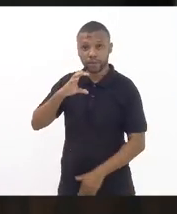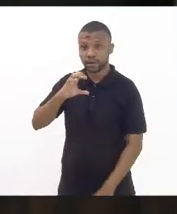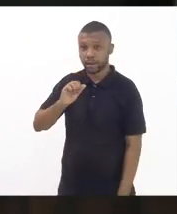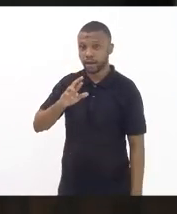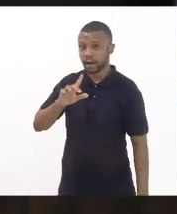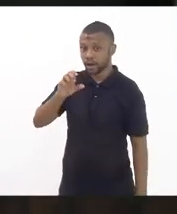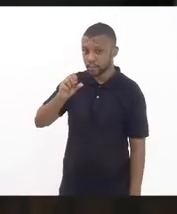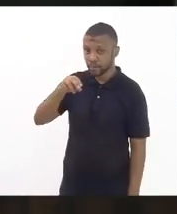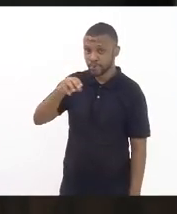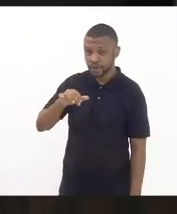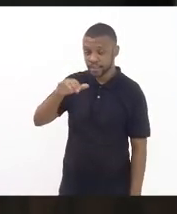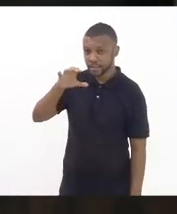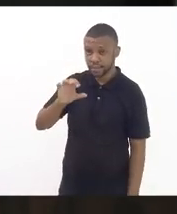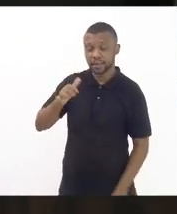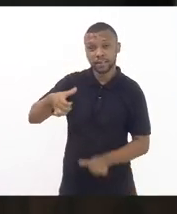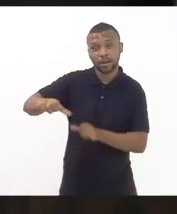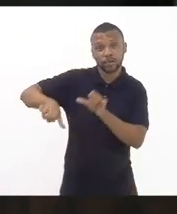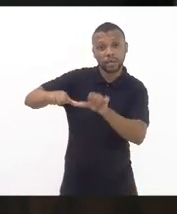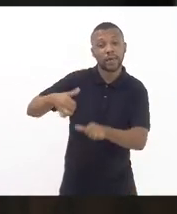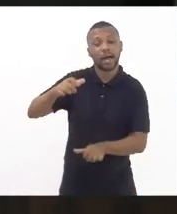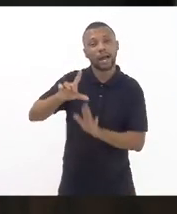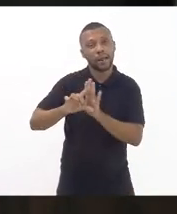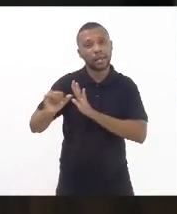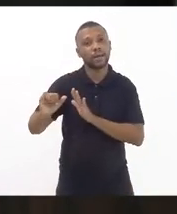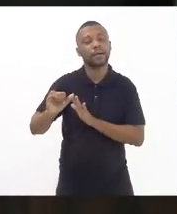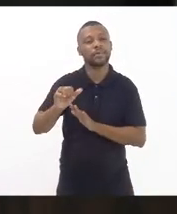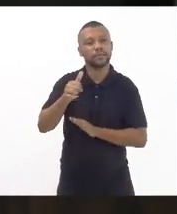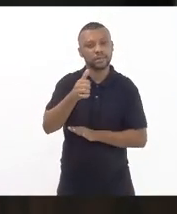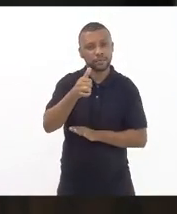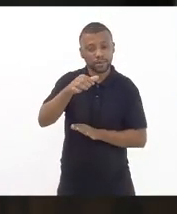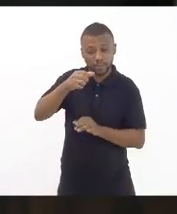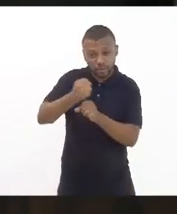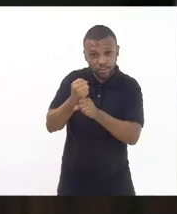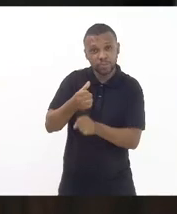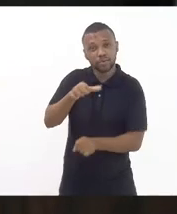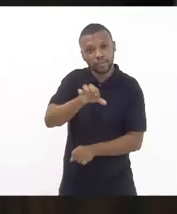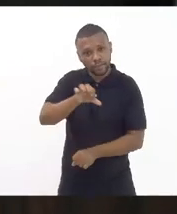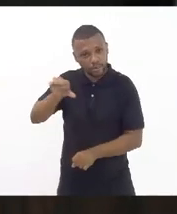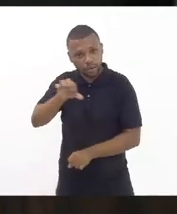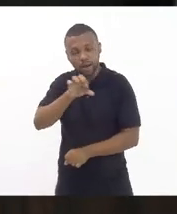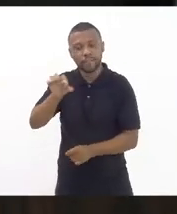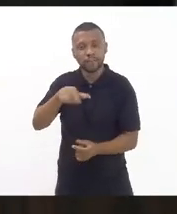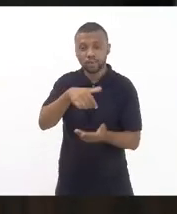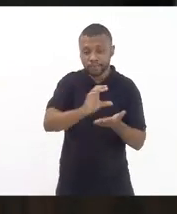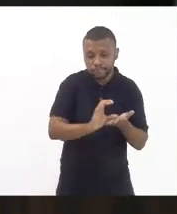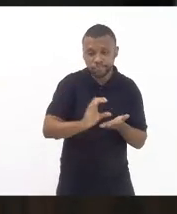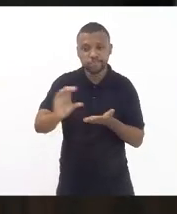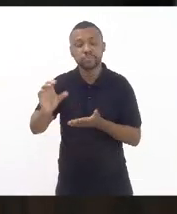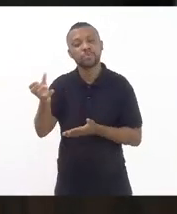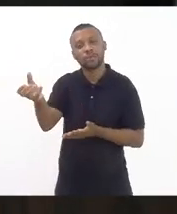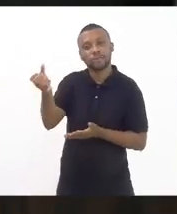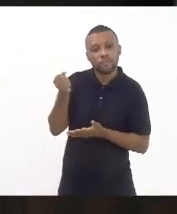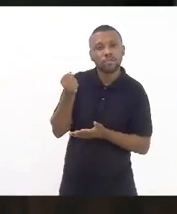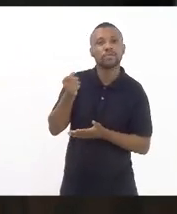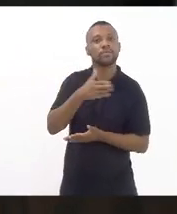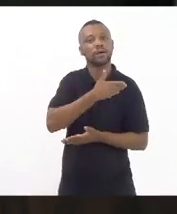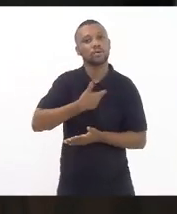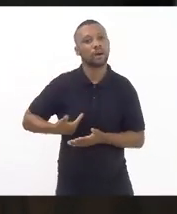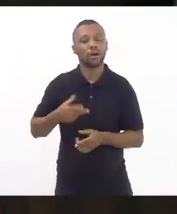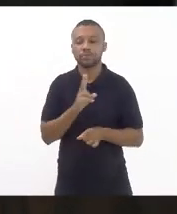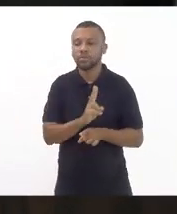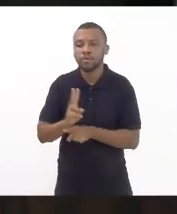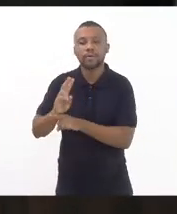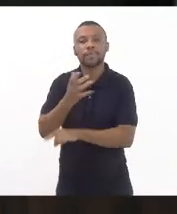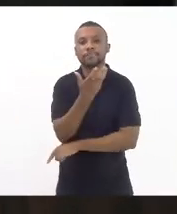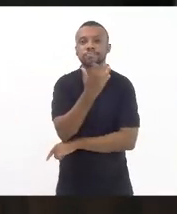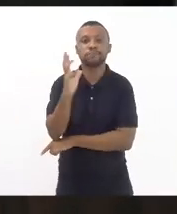25 da lei 3.325, de 17 de novembro de 99, que dispõe sobre a destinação de recursos do Fundo Estadual de Conservação